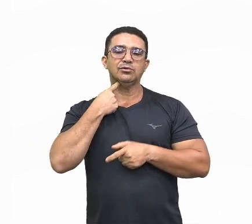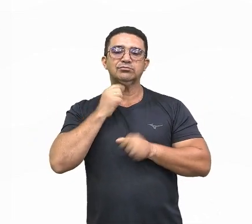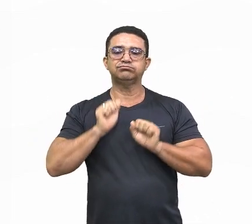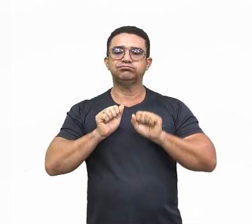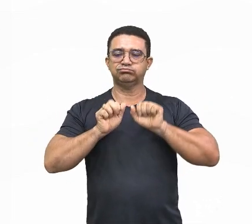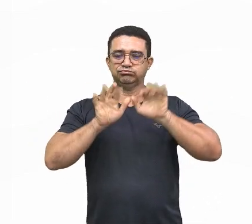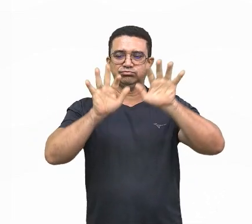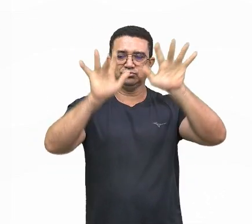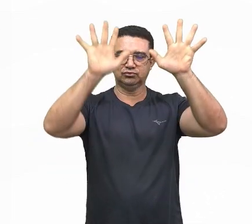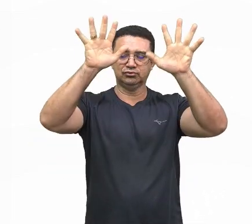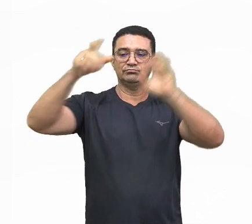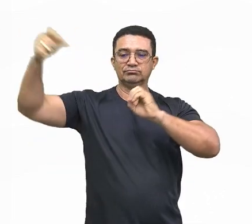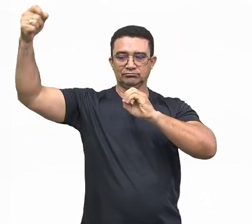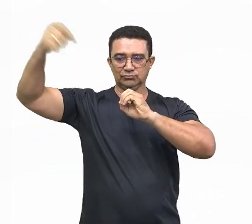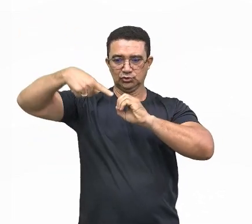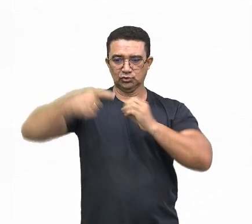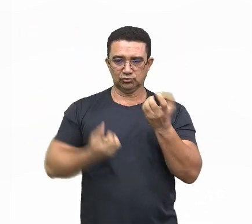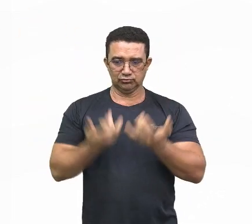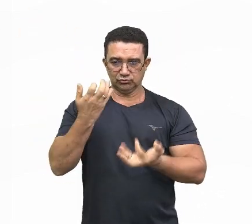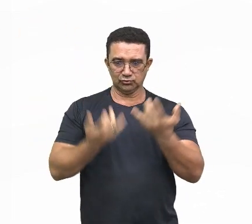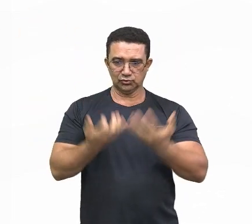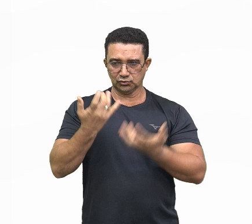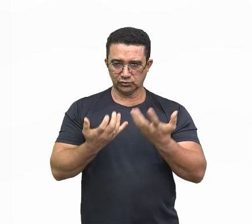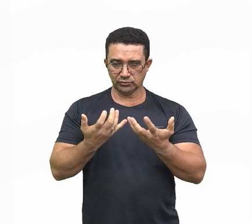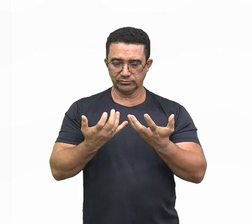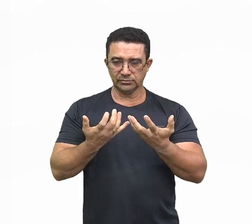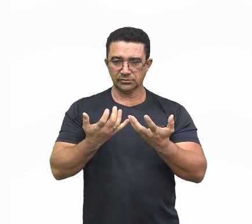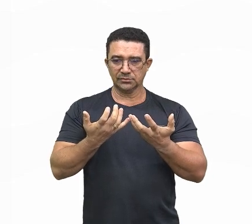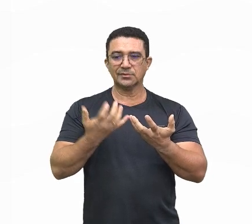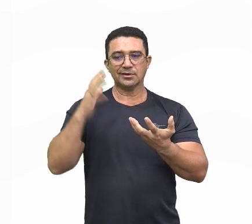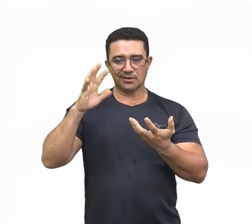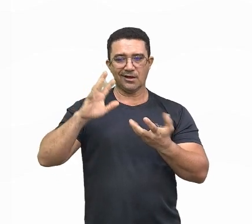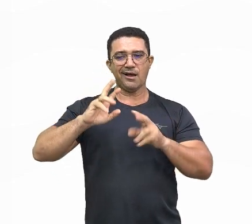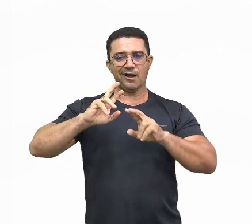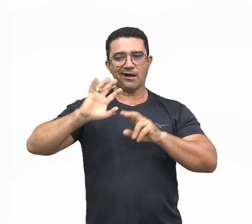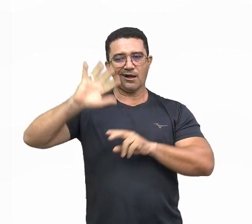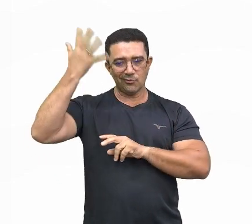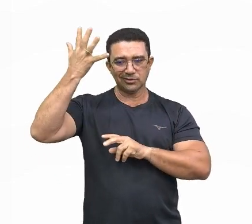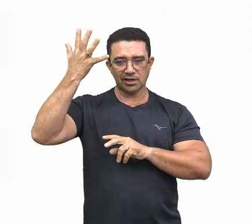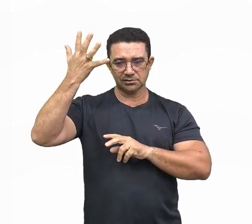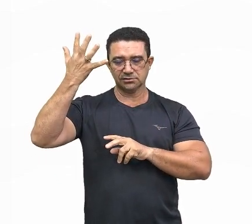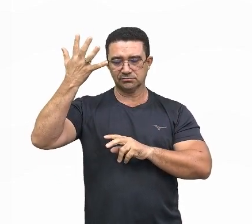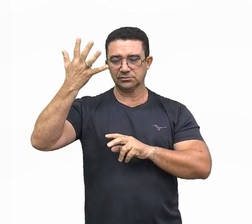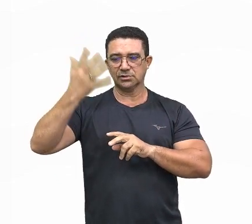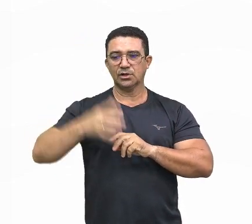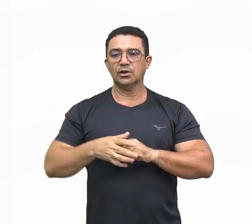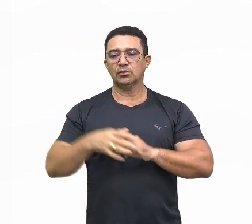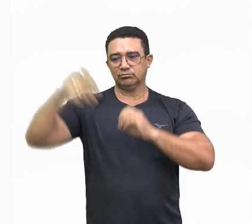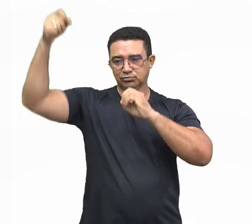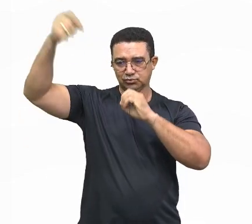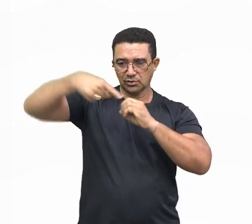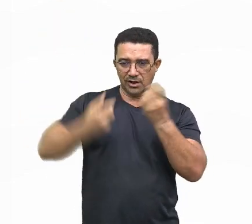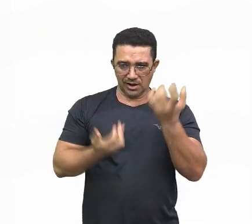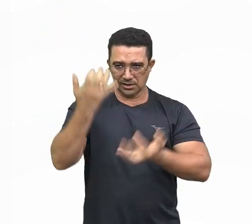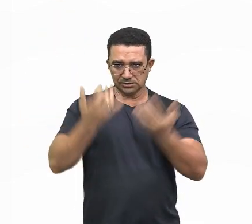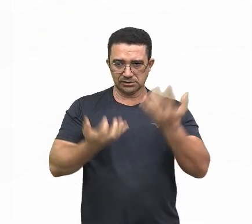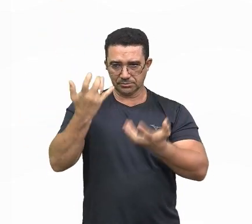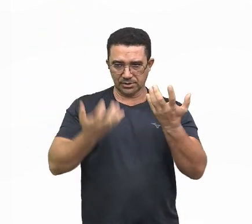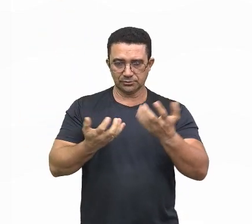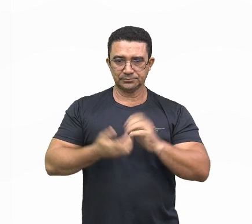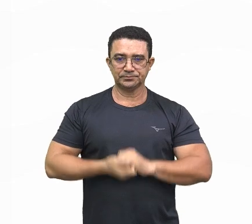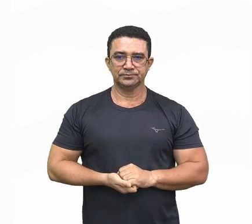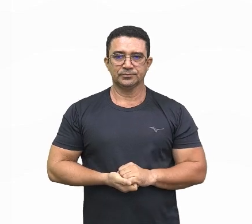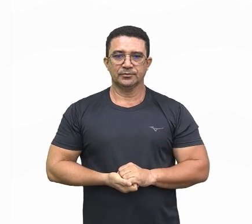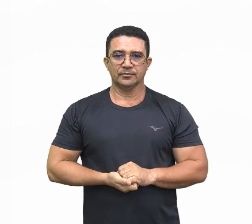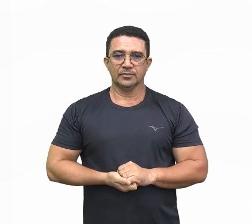estufa, né, na atmosfera, que causam o efeito estufa, principalmente o dióxido de carbono. Então veja bem,